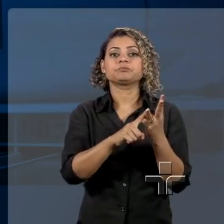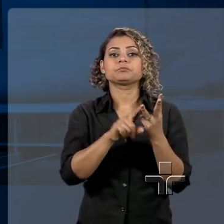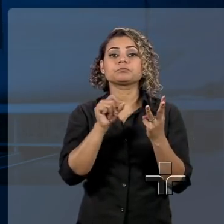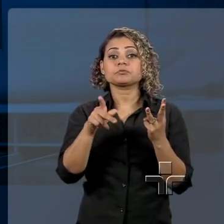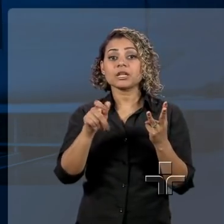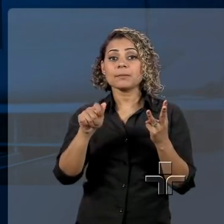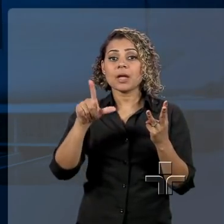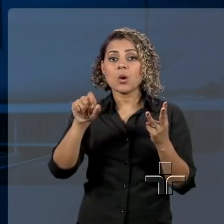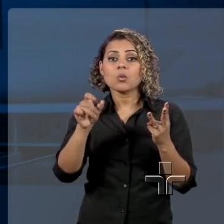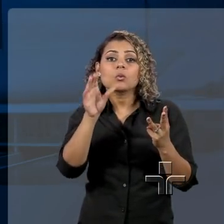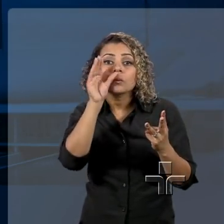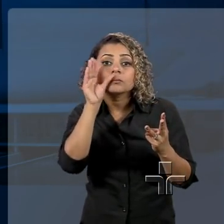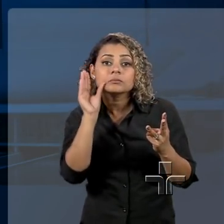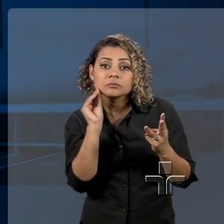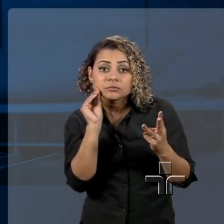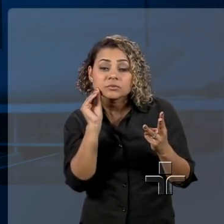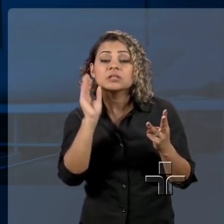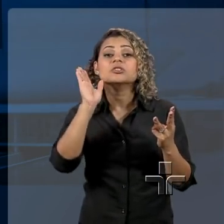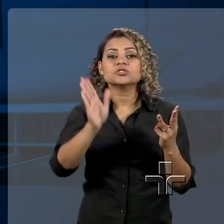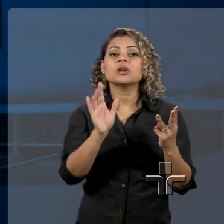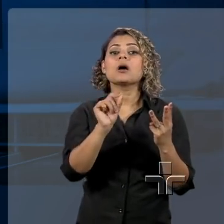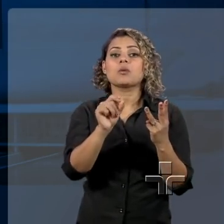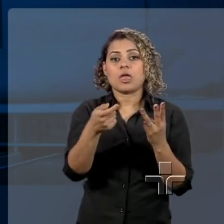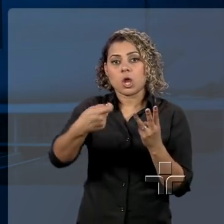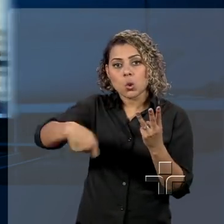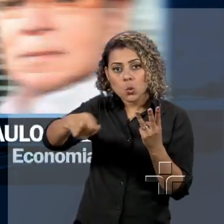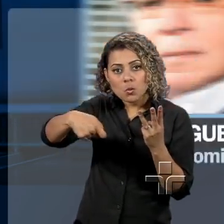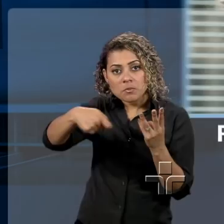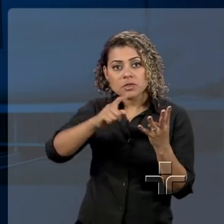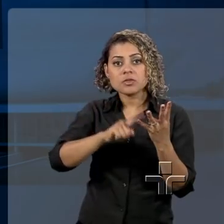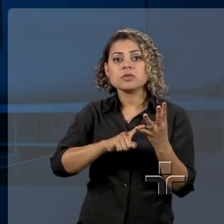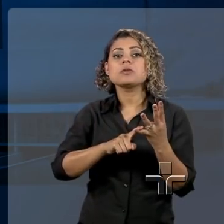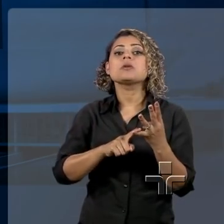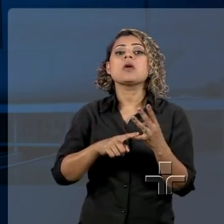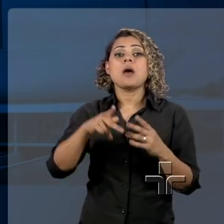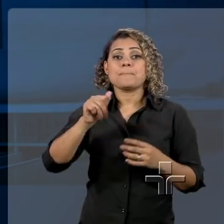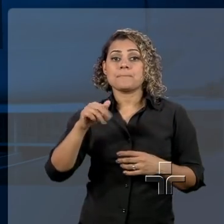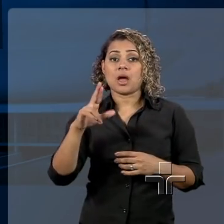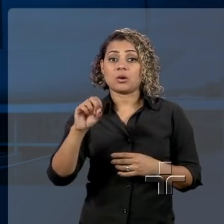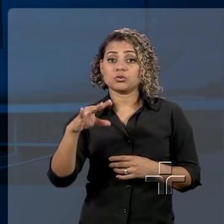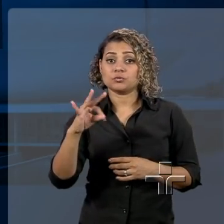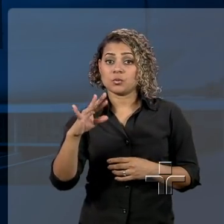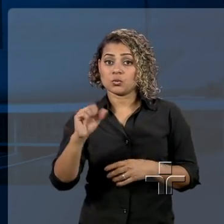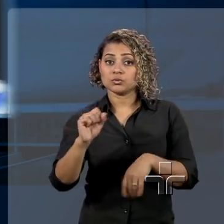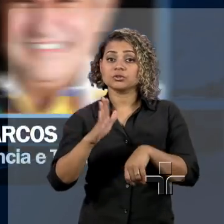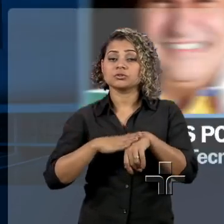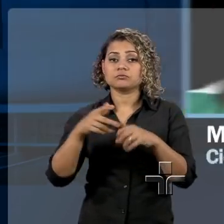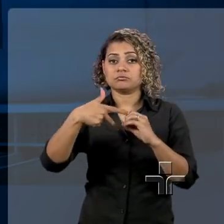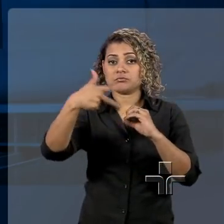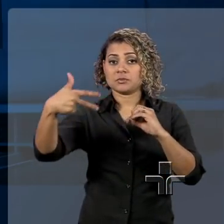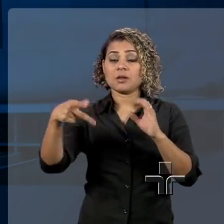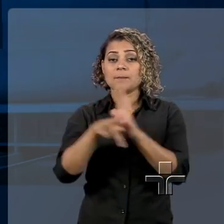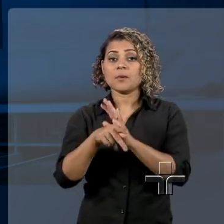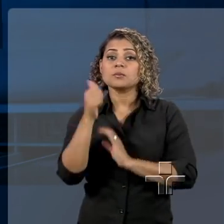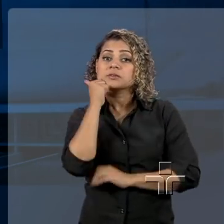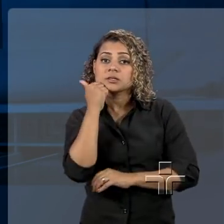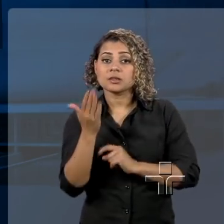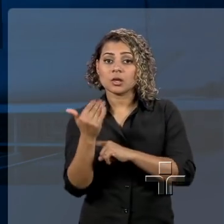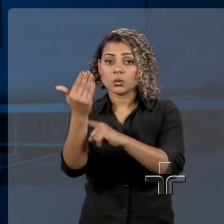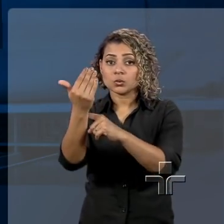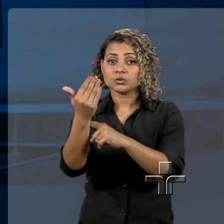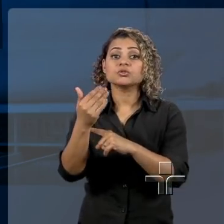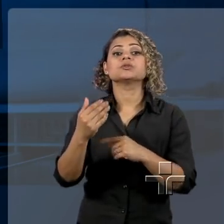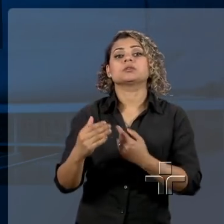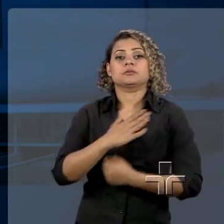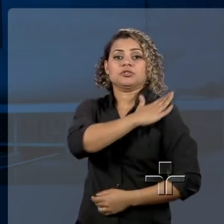economista Paulo Guedes para o Superministério da Economia, Marcos Pontes para a Ciência e Tecnologia e o general da Reserva